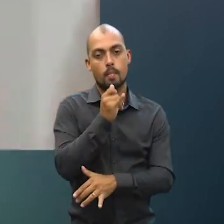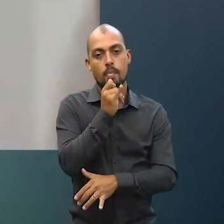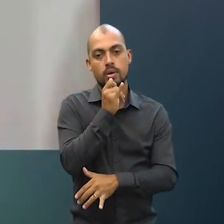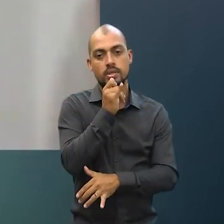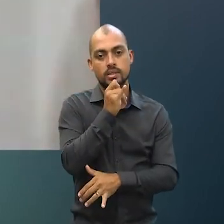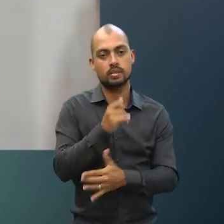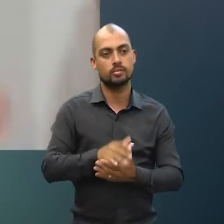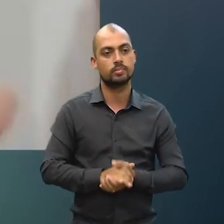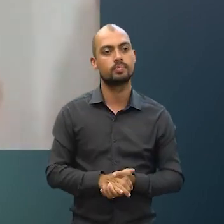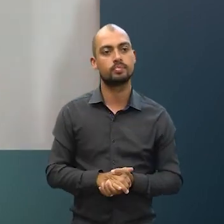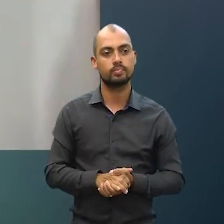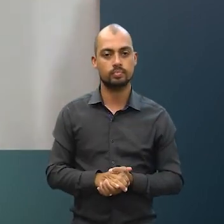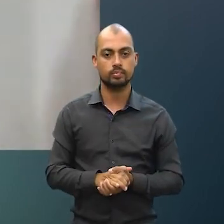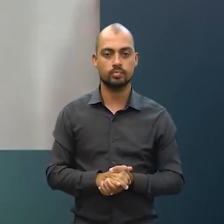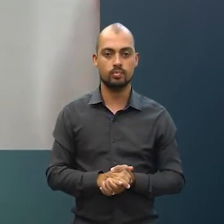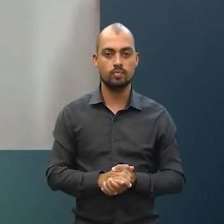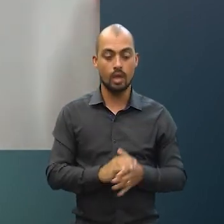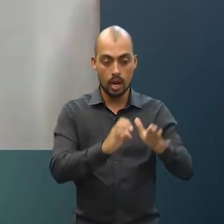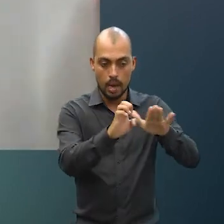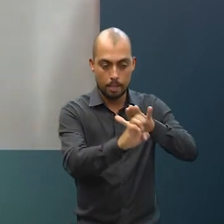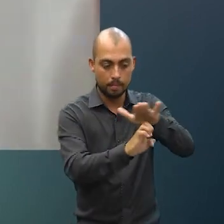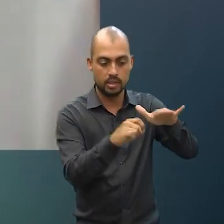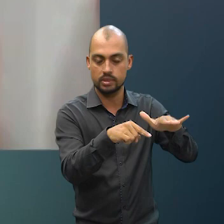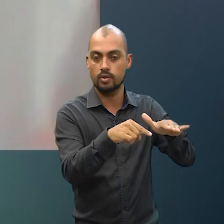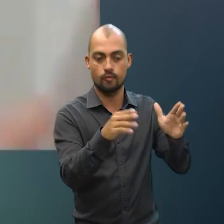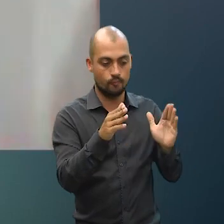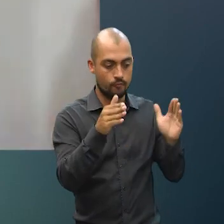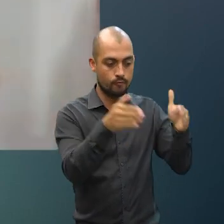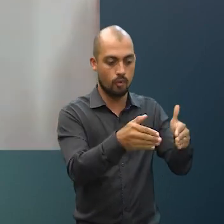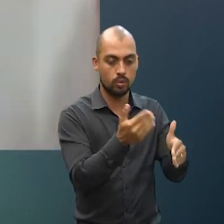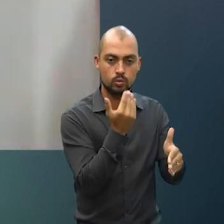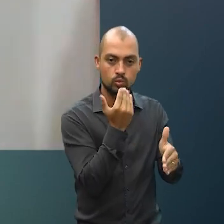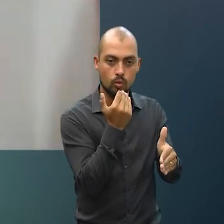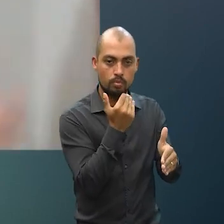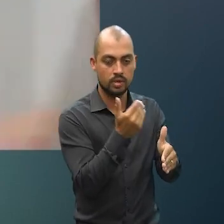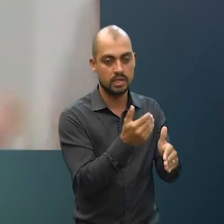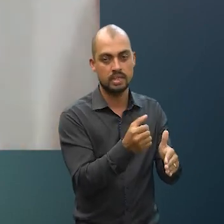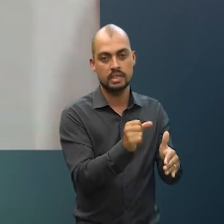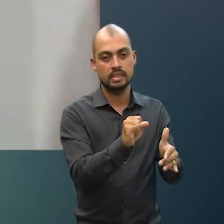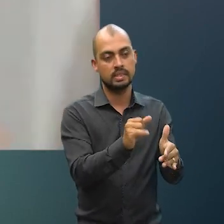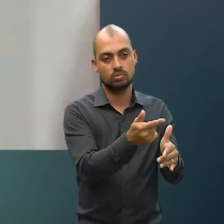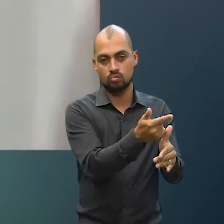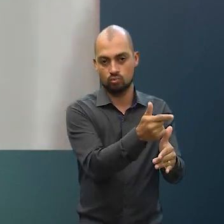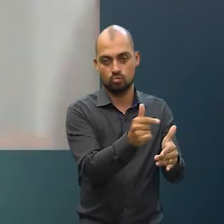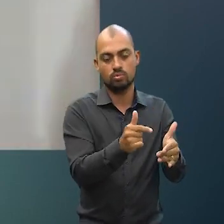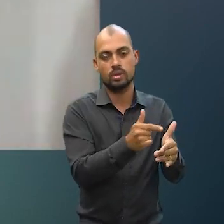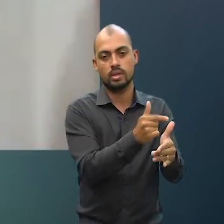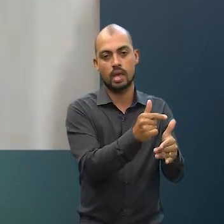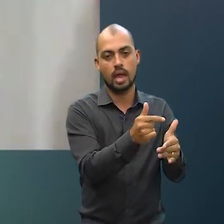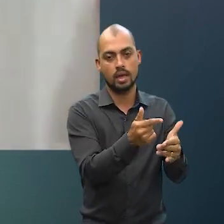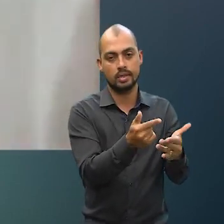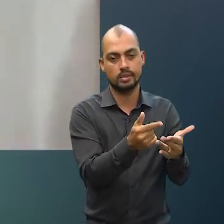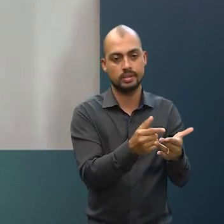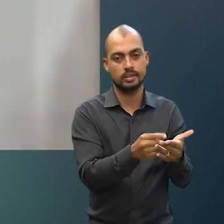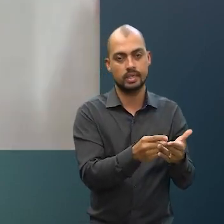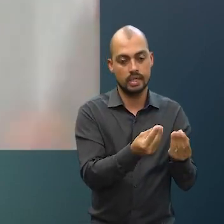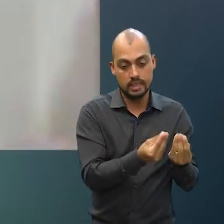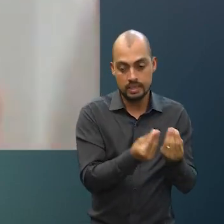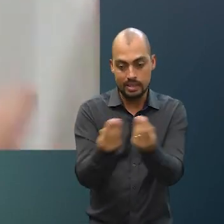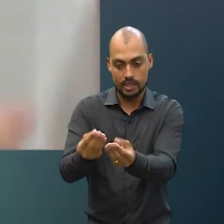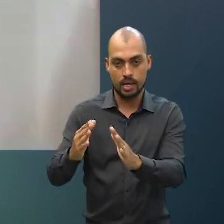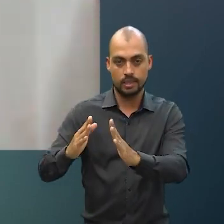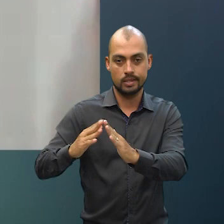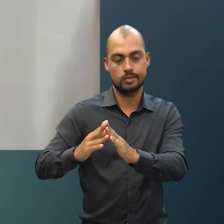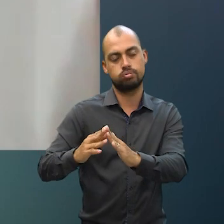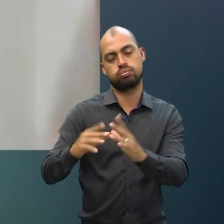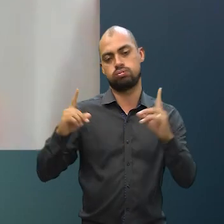hoje você ter uma empresa que trabalha com alimentação que não tenha nenhum tipo de delivery